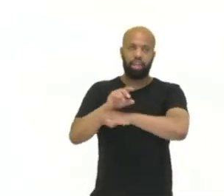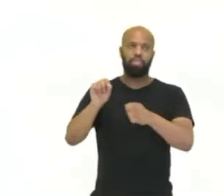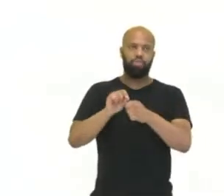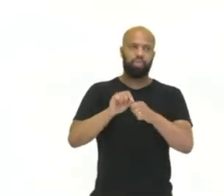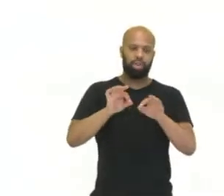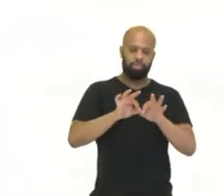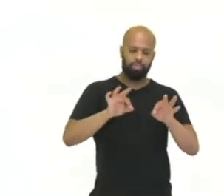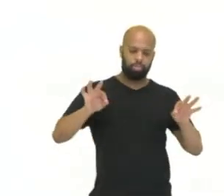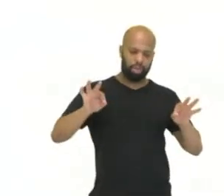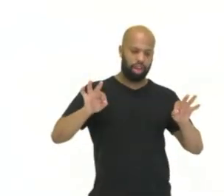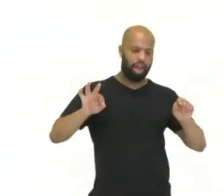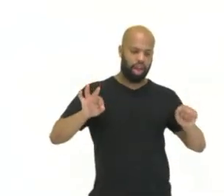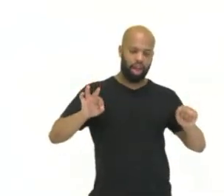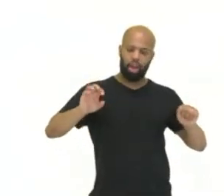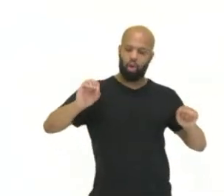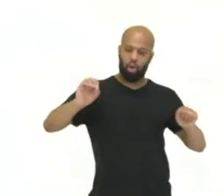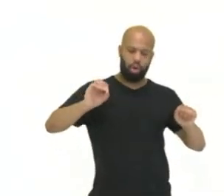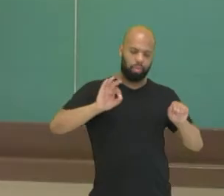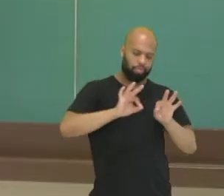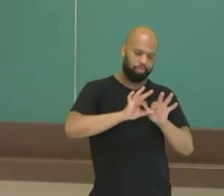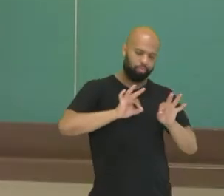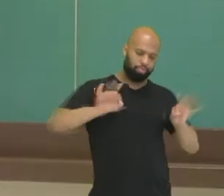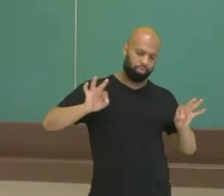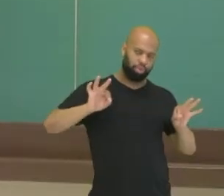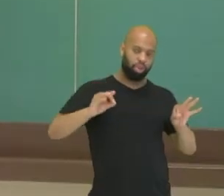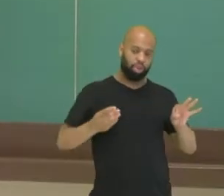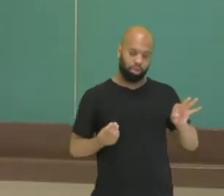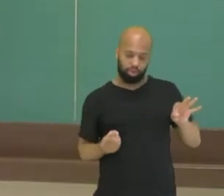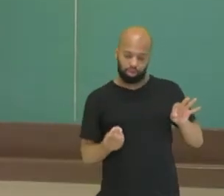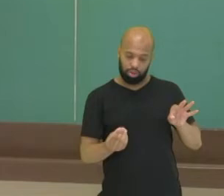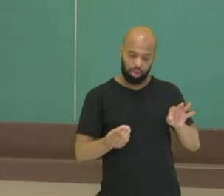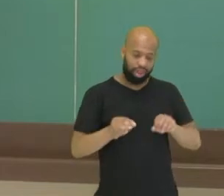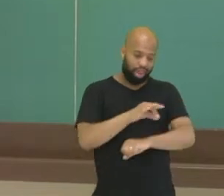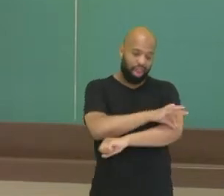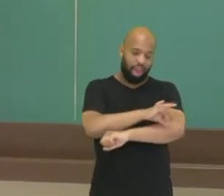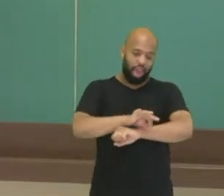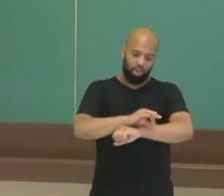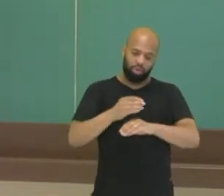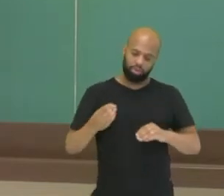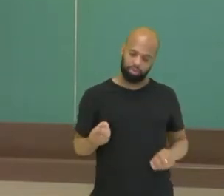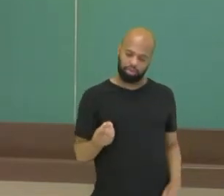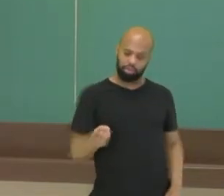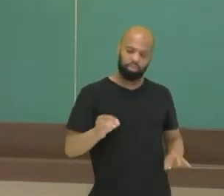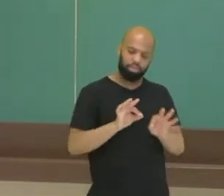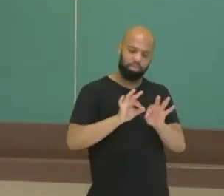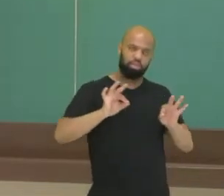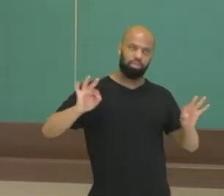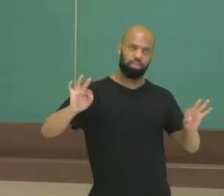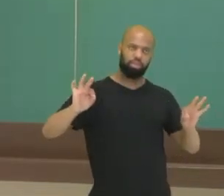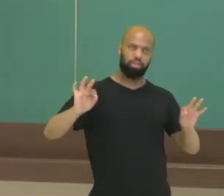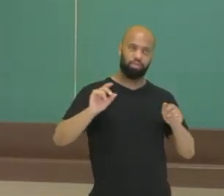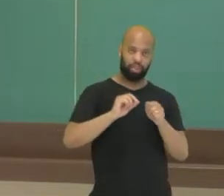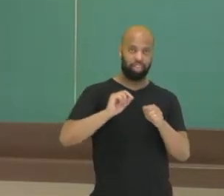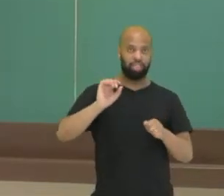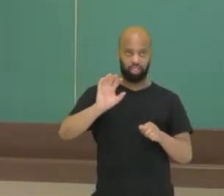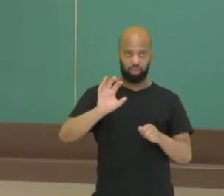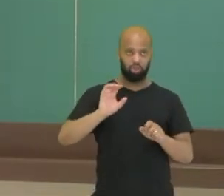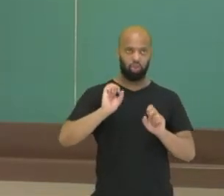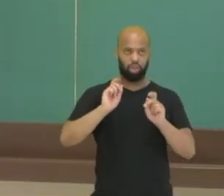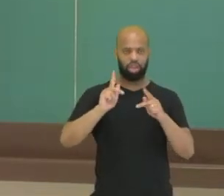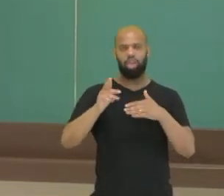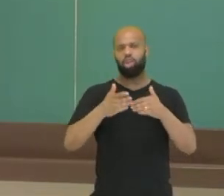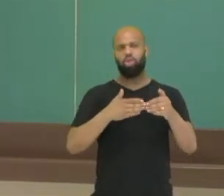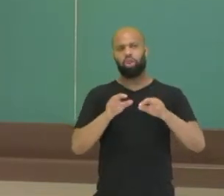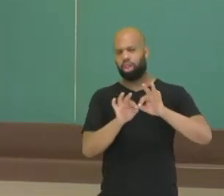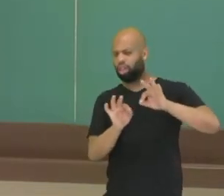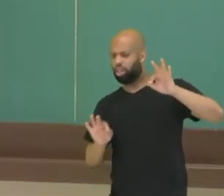segmento de reta AO. Então, você pega uma régua, coloca aqui no A e desenha o O. Tá? Qualquer